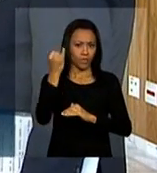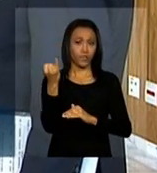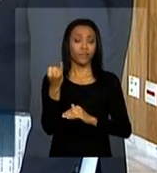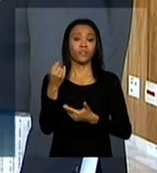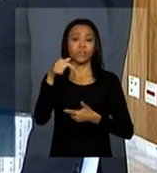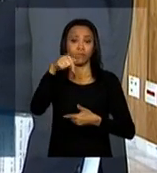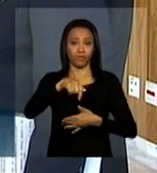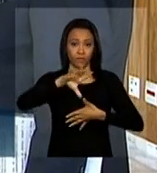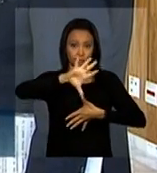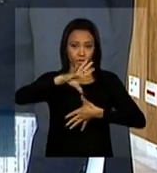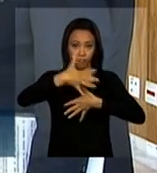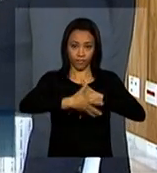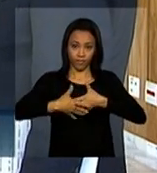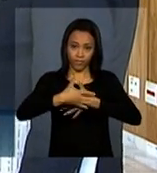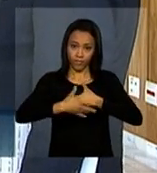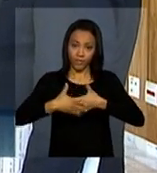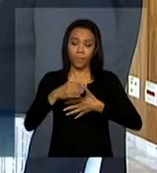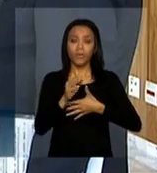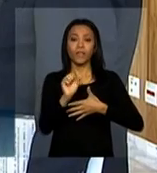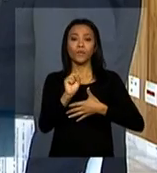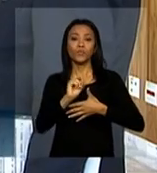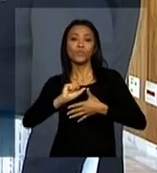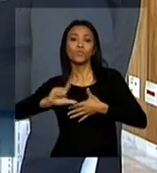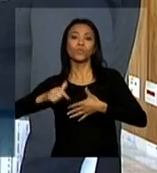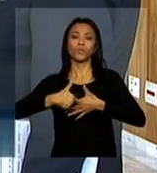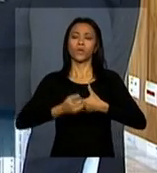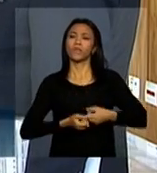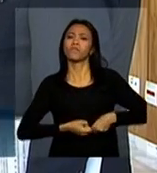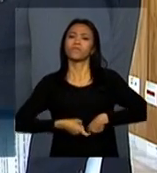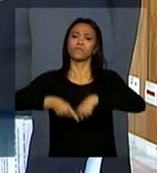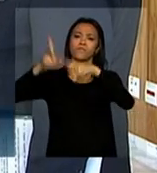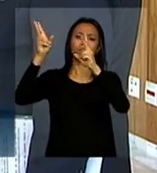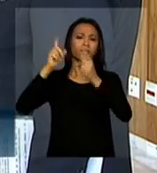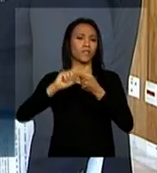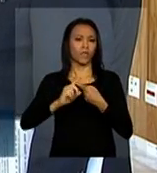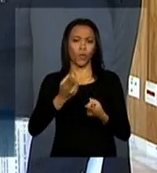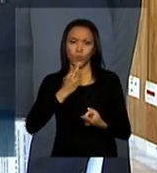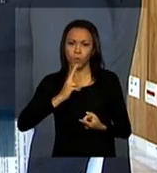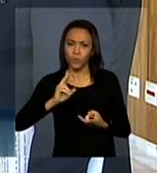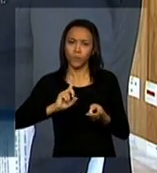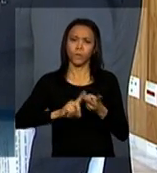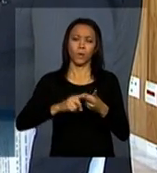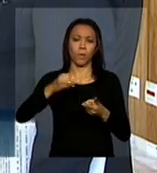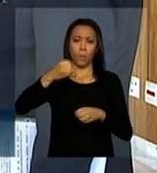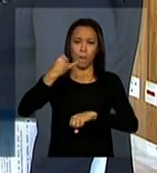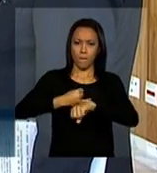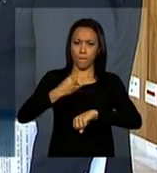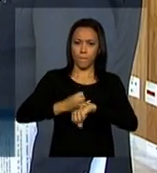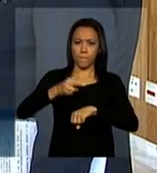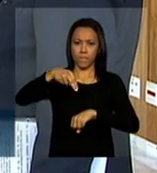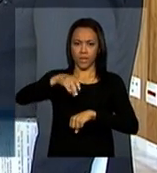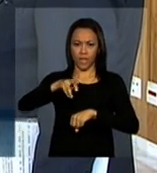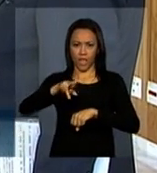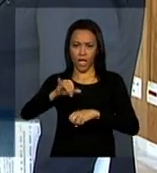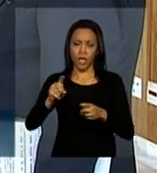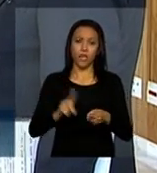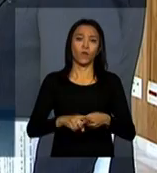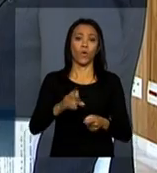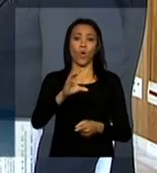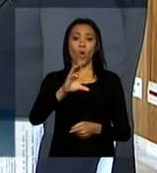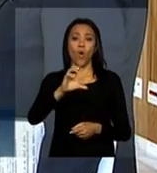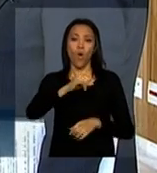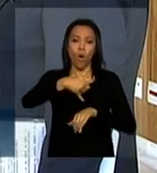Sul. Envia para a Polônia produtos como fumo, minério de ferro, café, óleo de